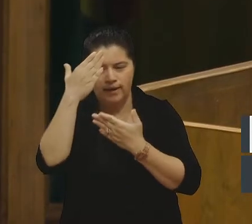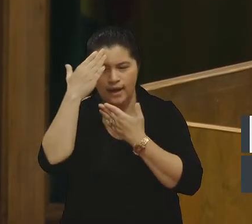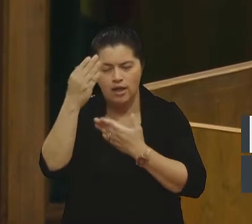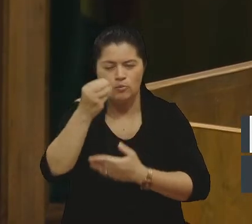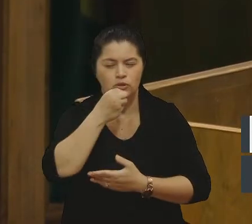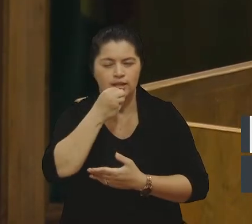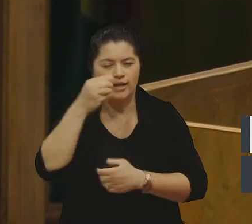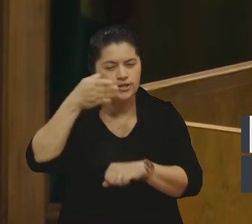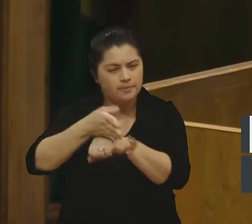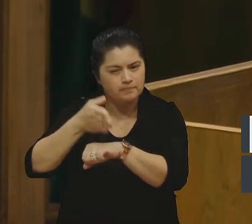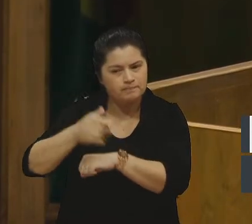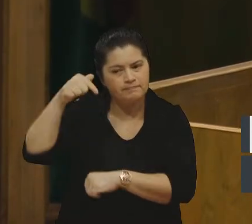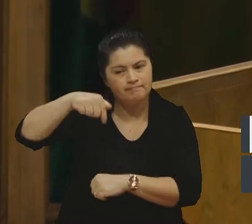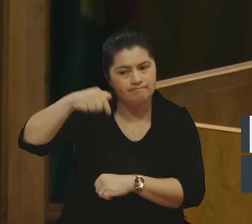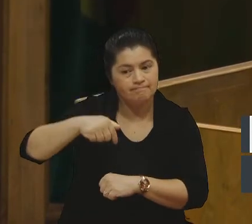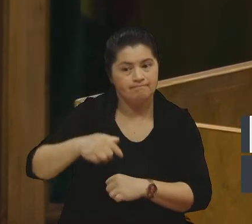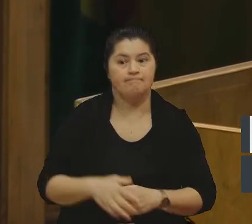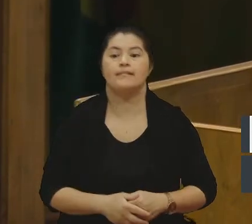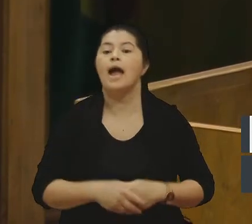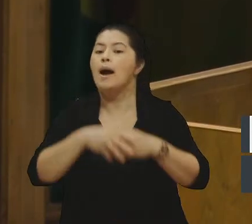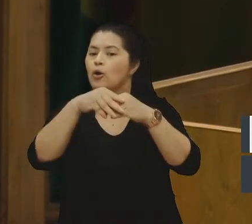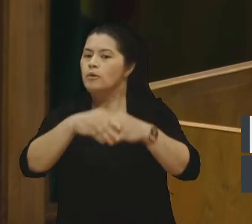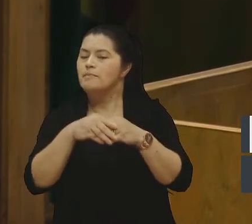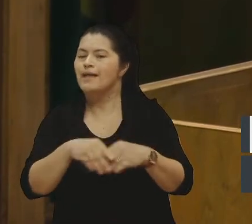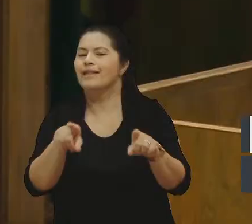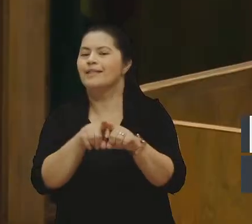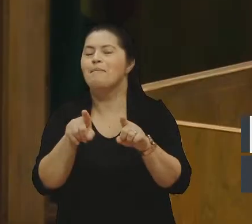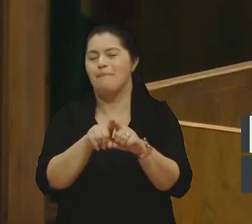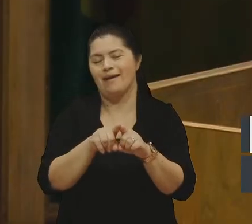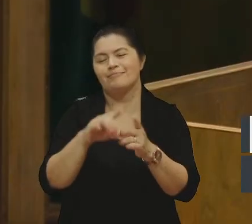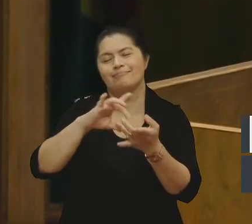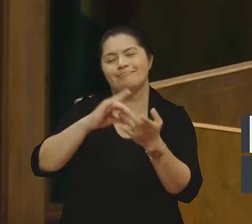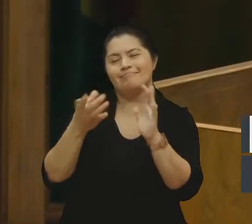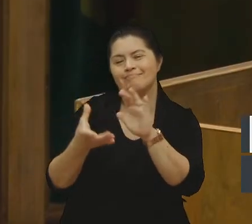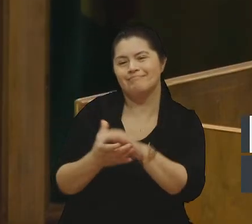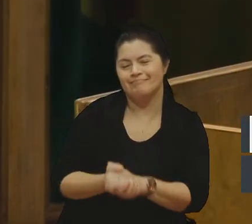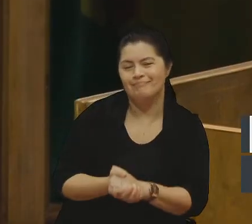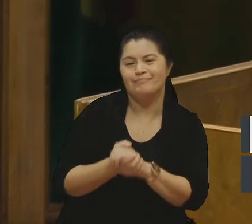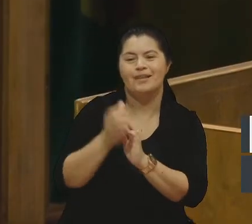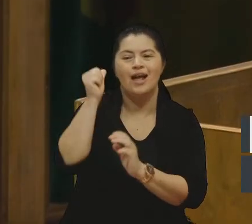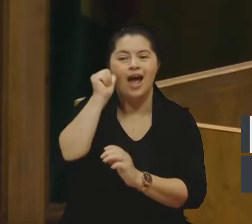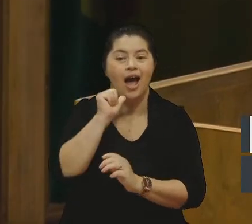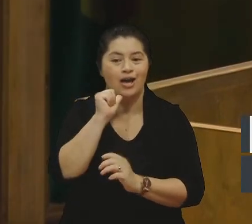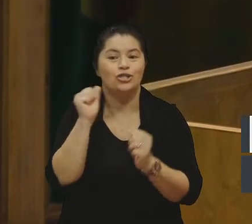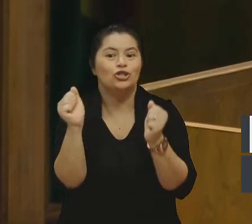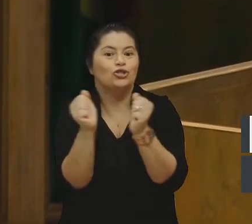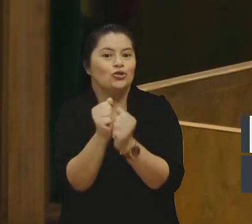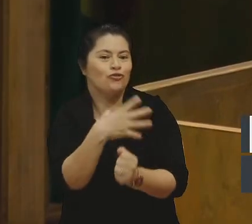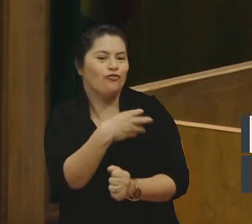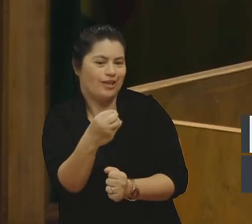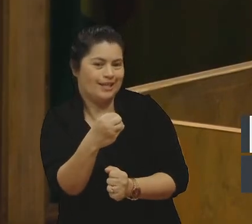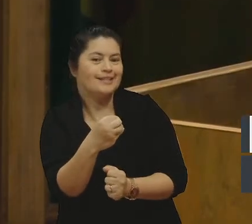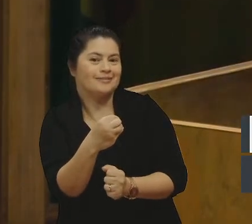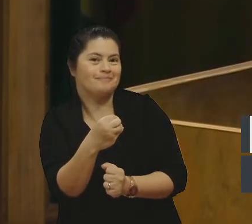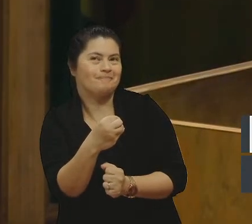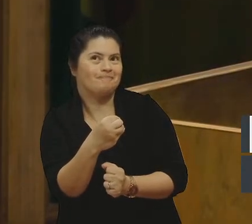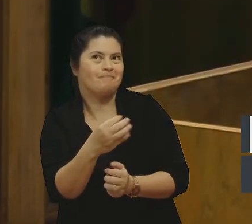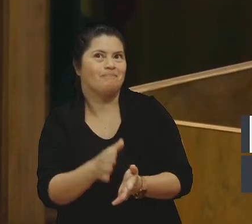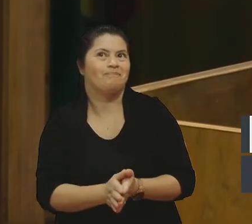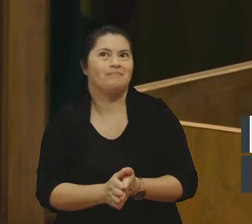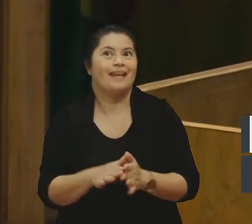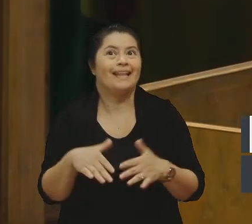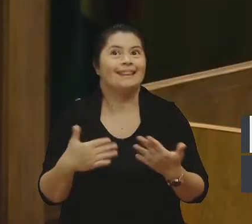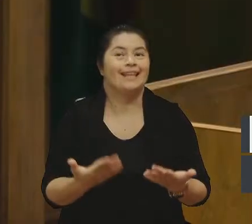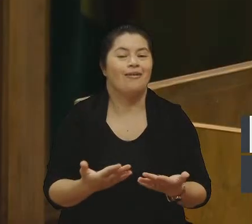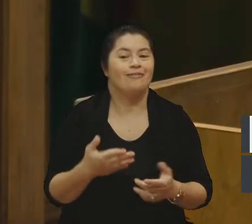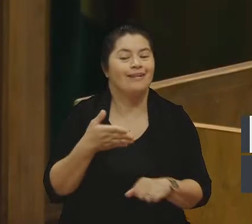bom? E também não posso deixar de cumprimentar a minha esposa e a minha filha que estão aqui acompanhando hoje, tá bom? Sabem que hoje da manhã eu orei para que eu pudesse